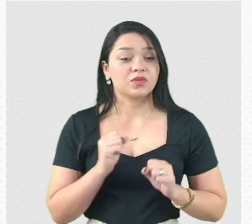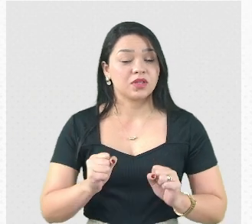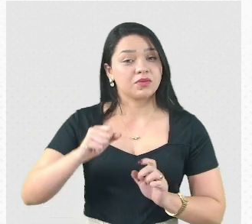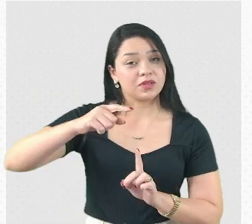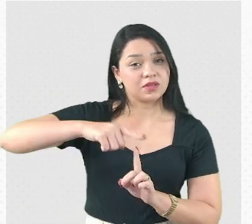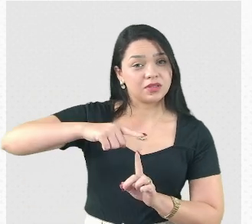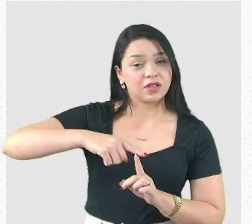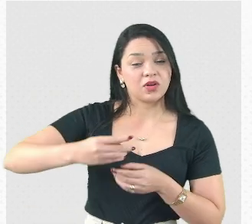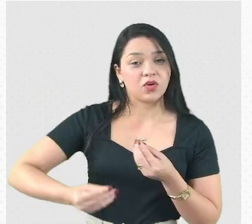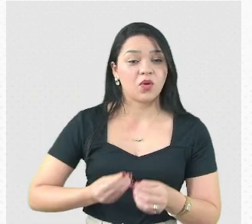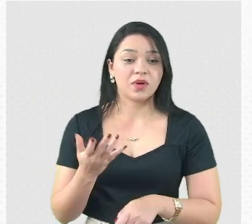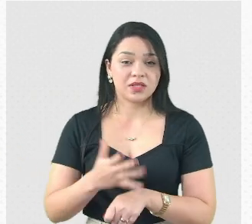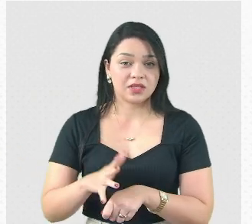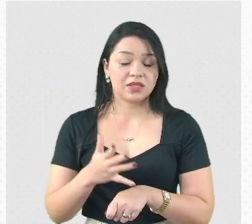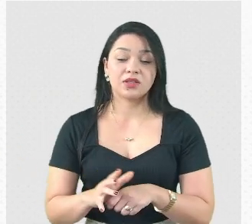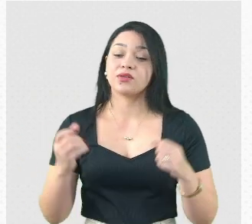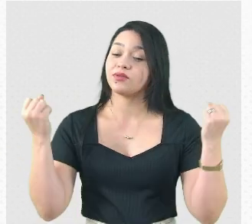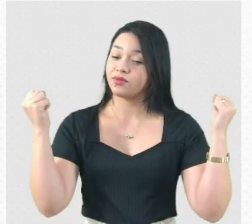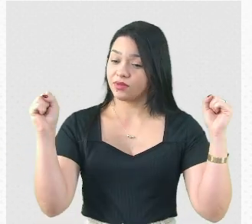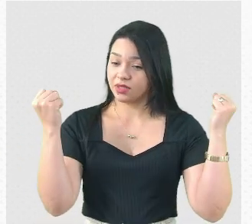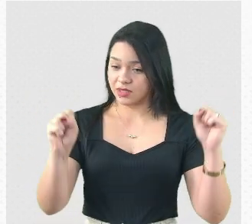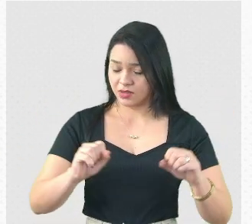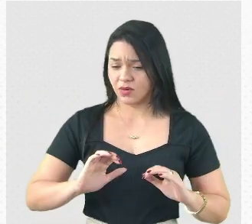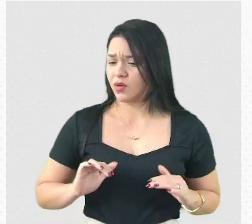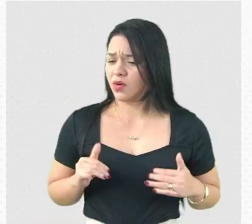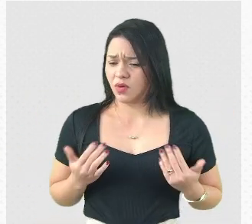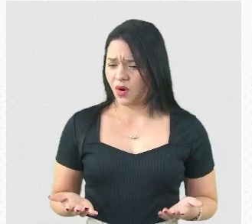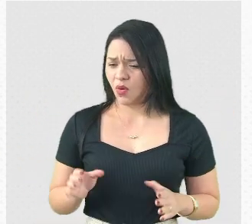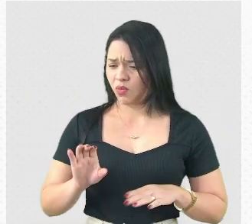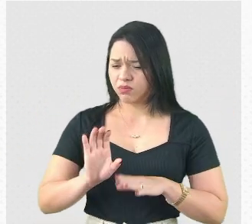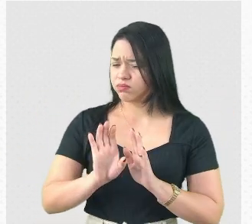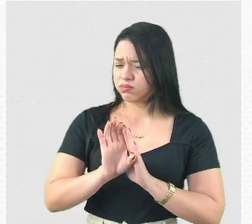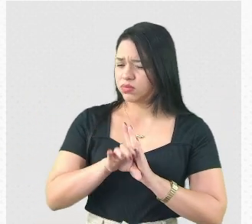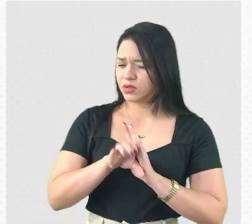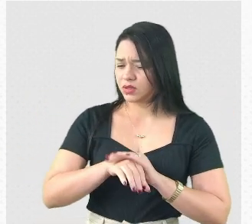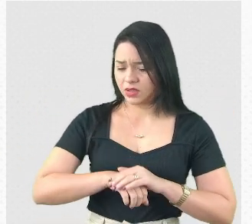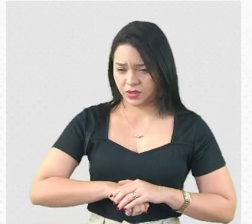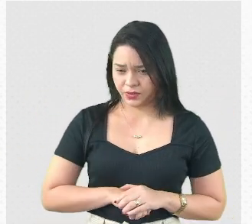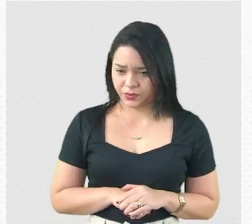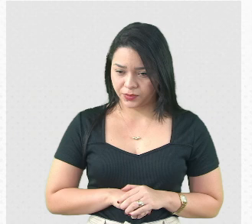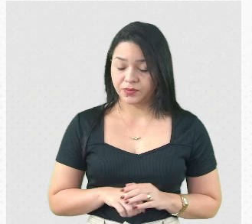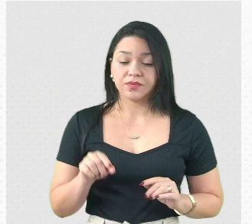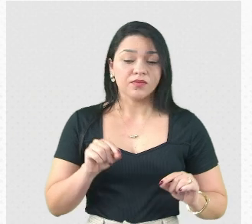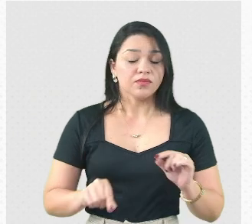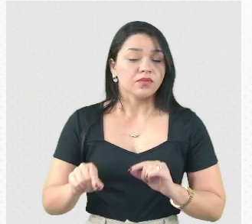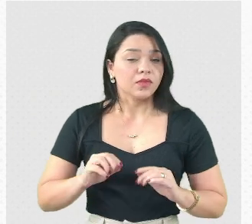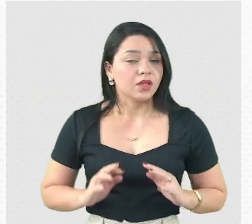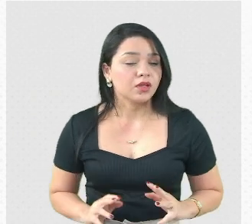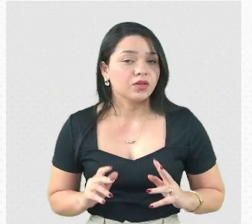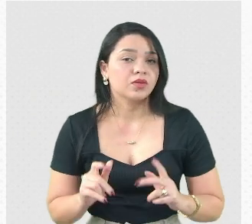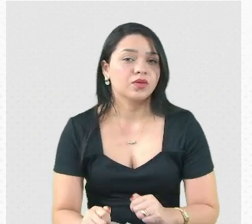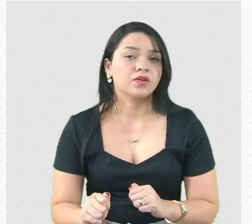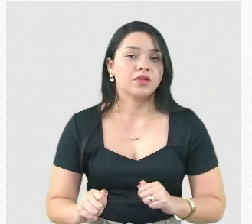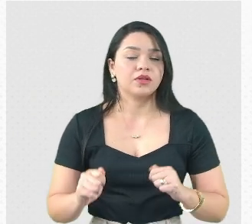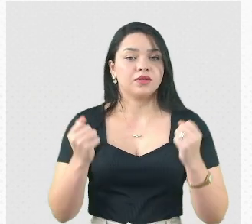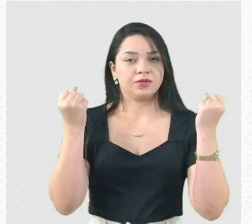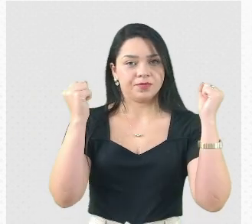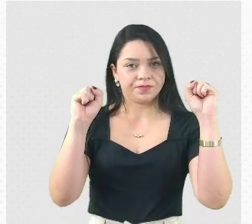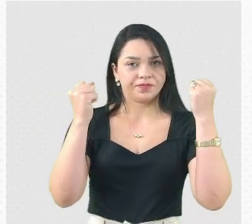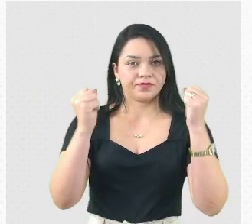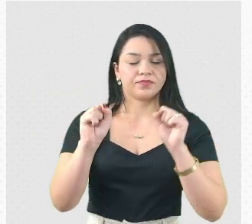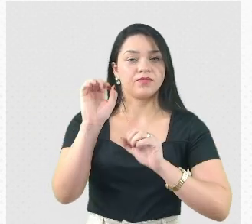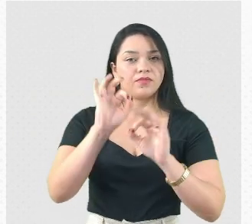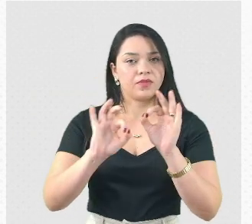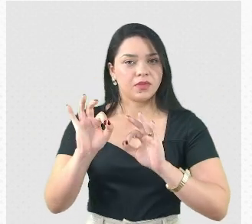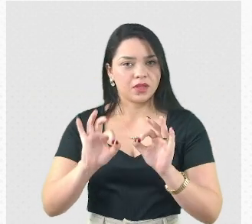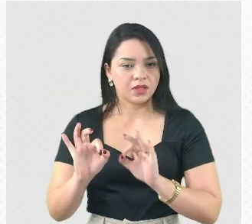classificar ainda como exercício físico. Qual é o conceito de exercício físico? É toda atividade física